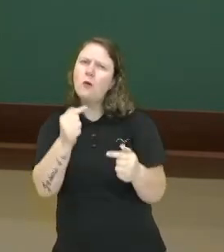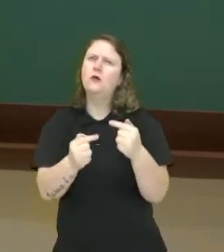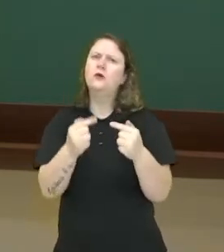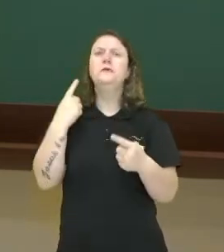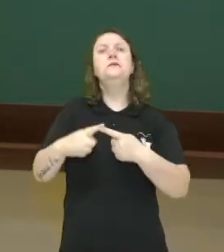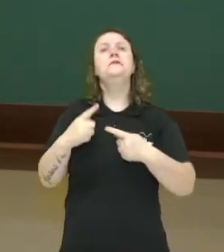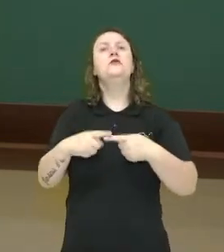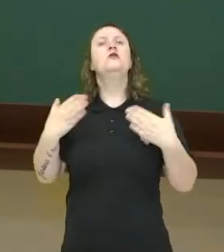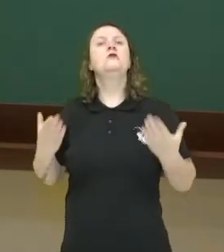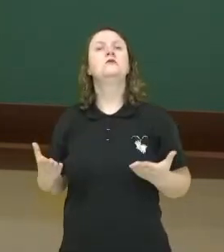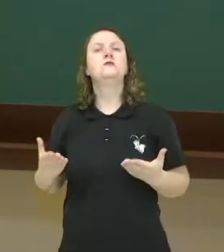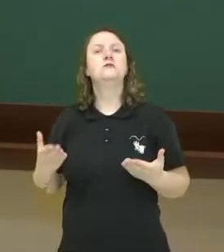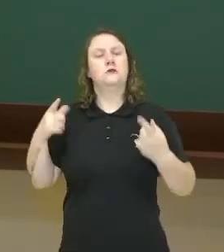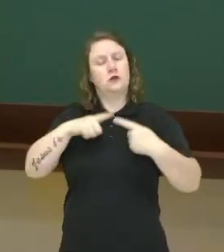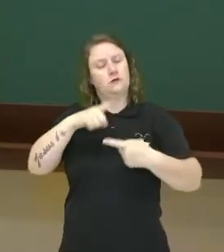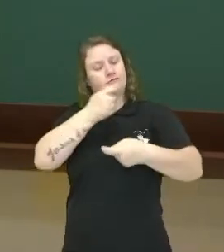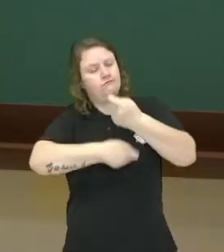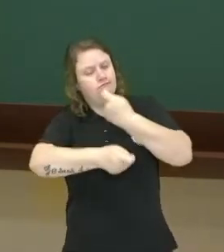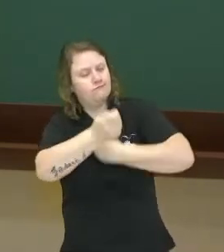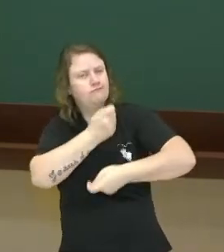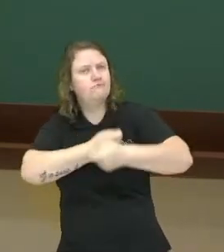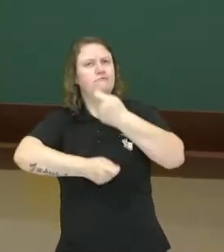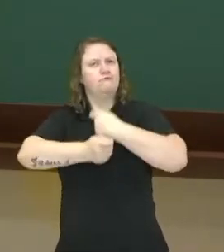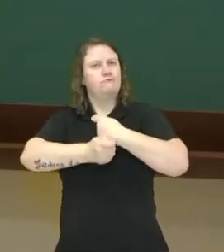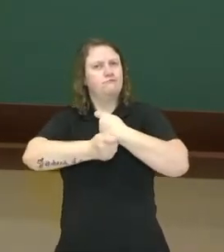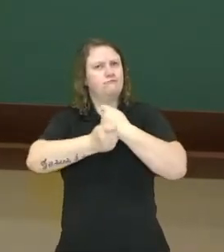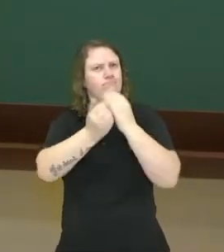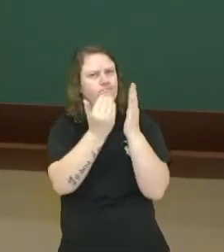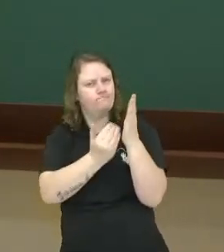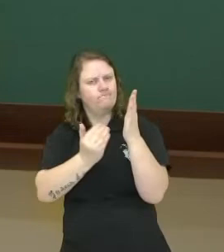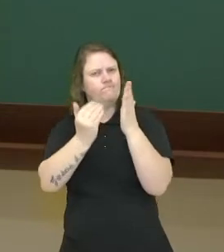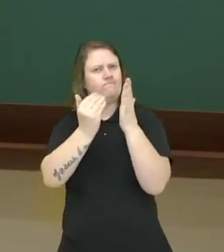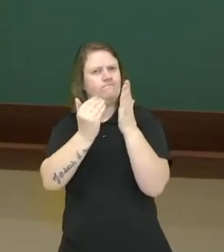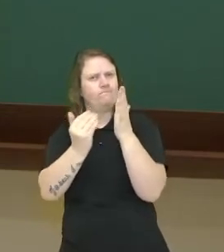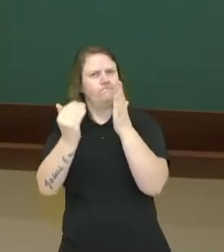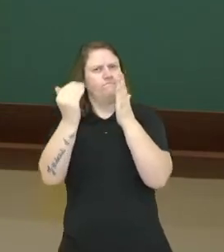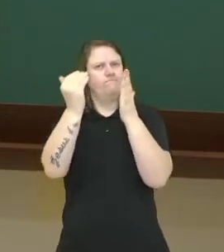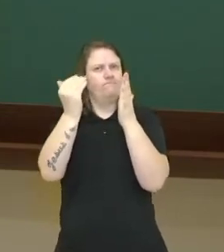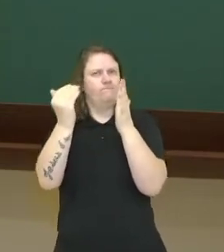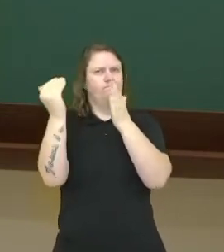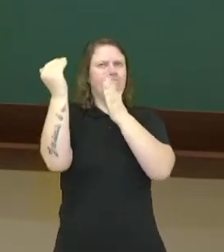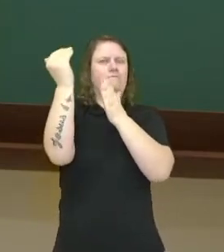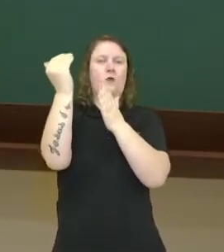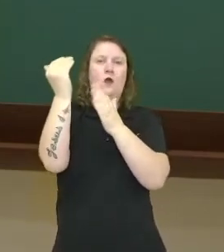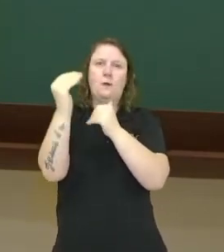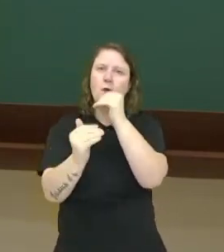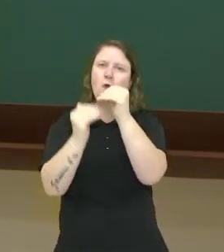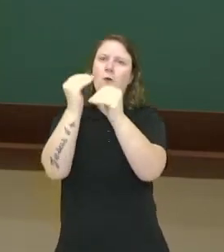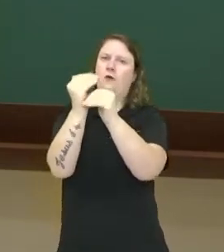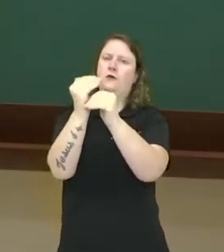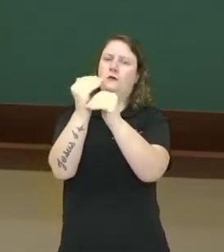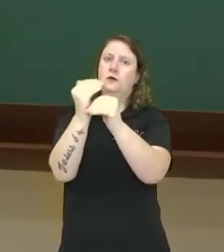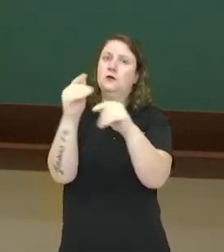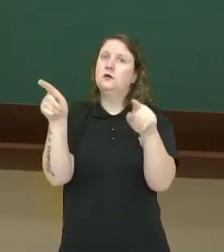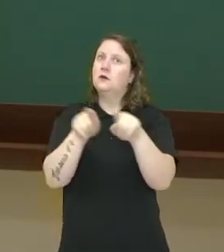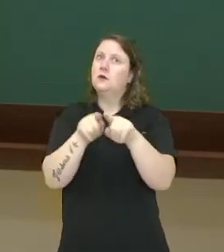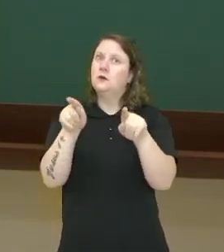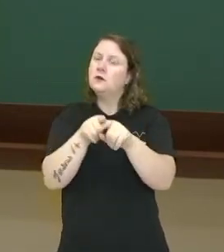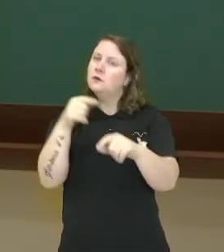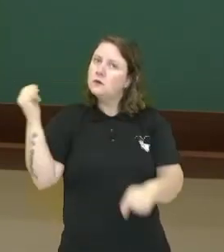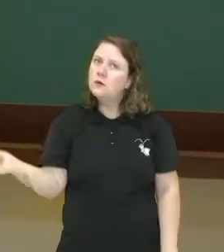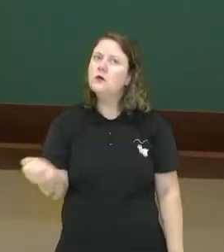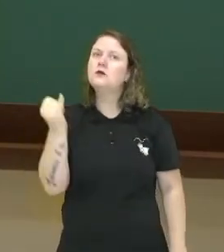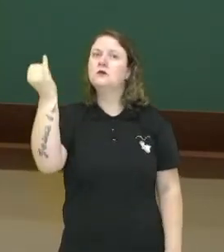quê? Porque tem economias que estão em ascensão, que estão em desenvolvimento, e isso é importantíssimo que participem de todos